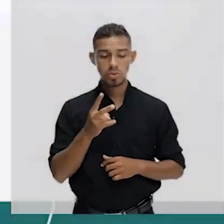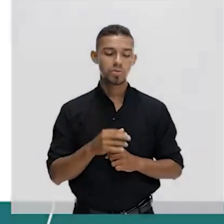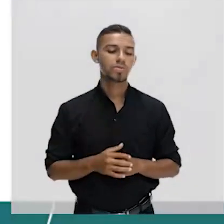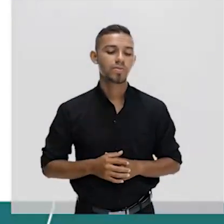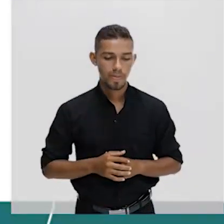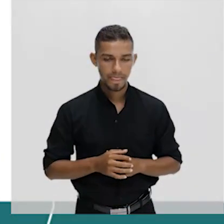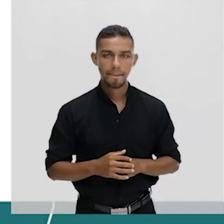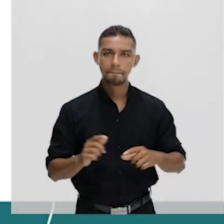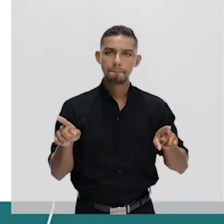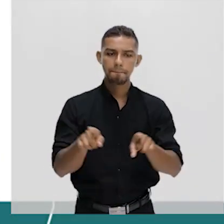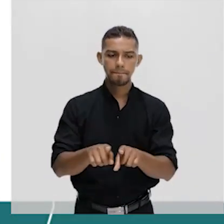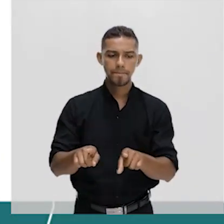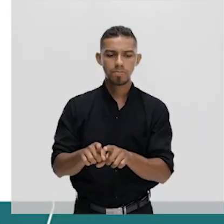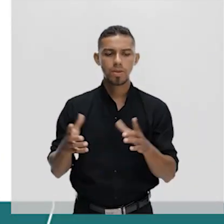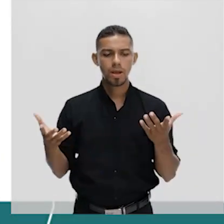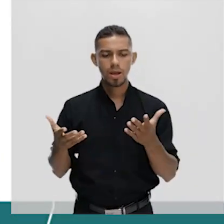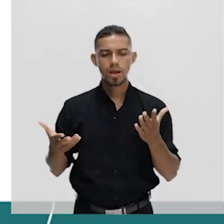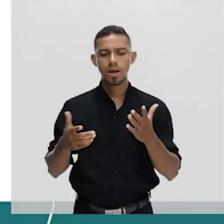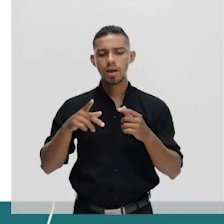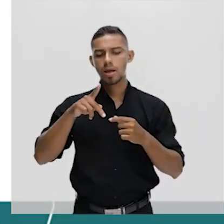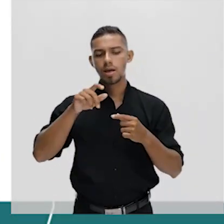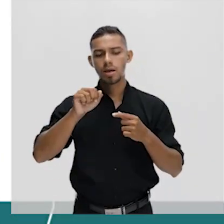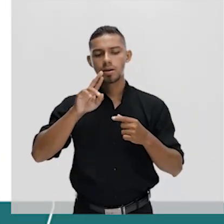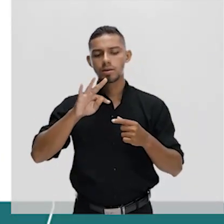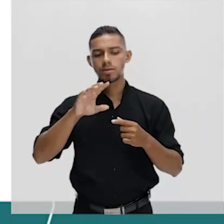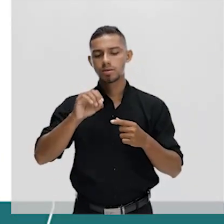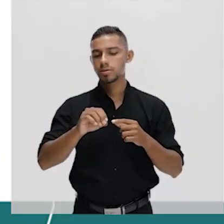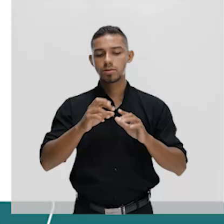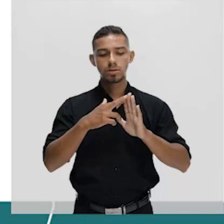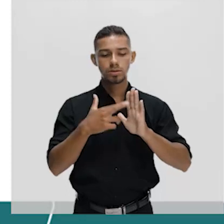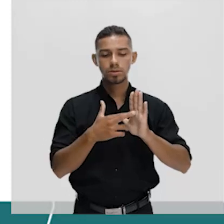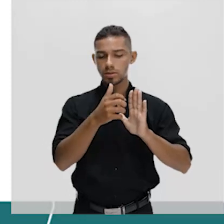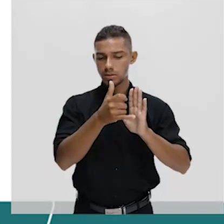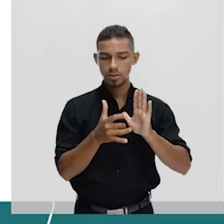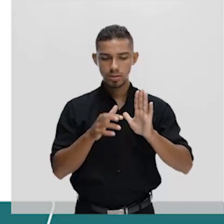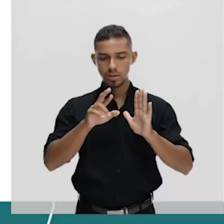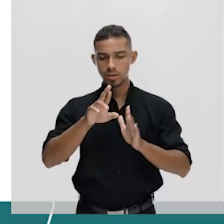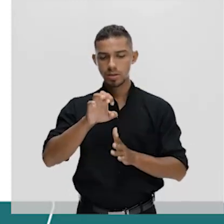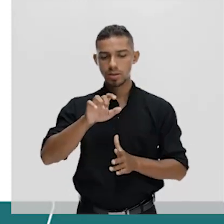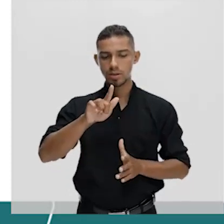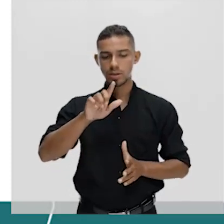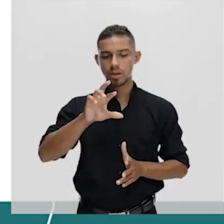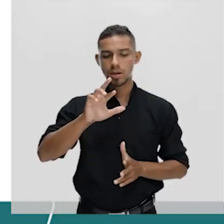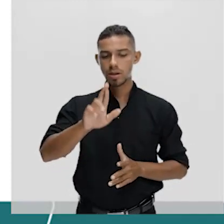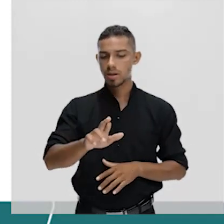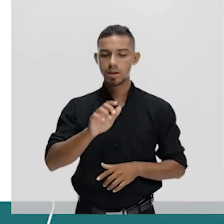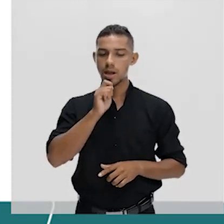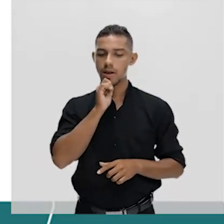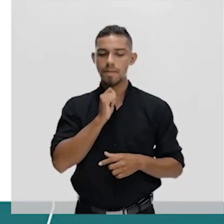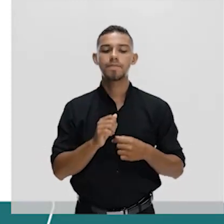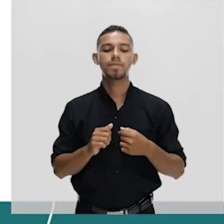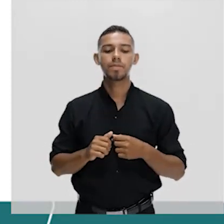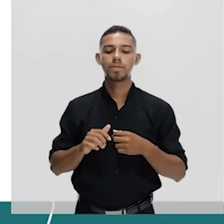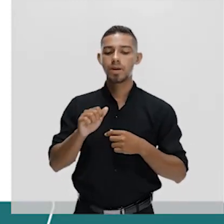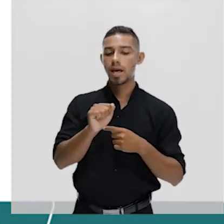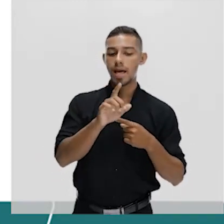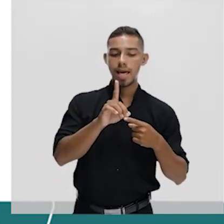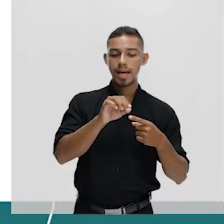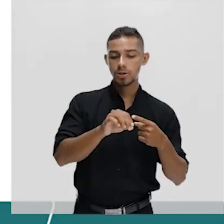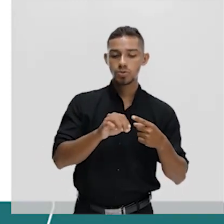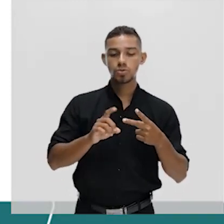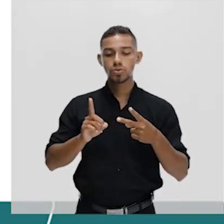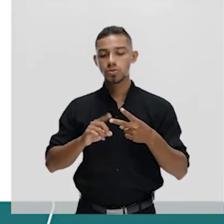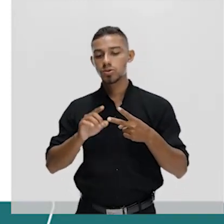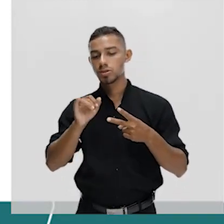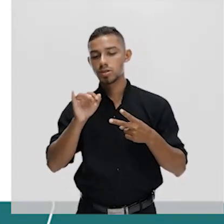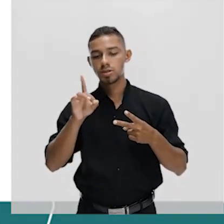O particípio regular. As formas regulares, a desinência ado na primeira conjugação ou ido na segunda